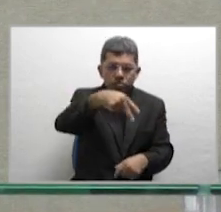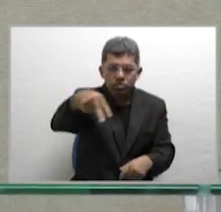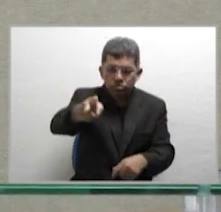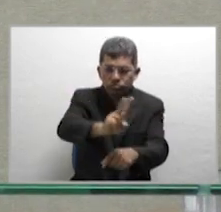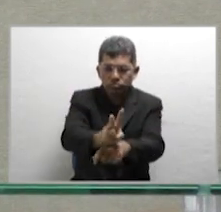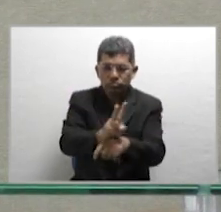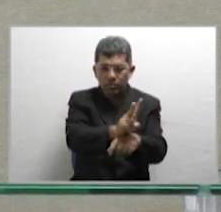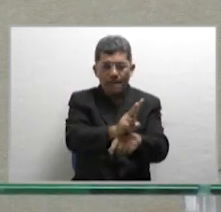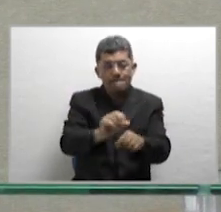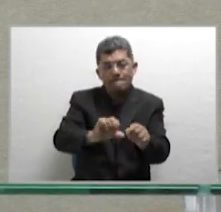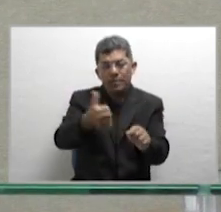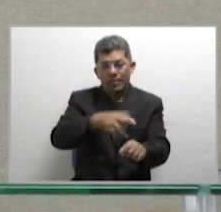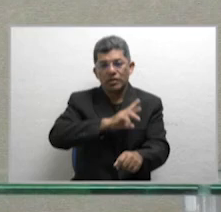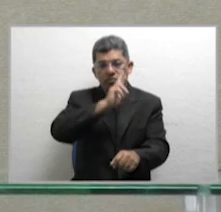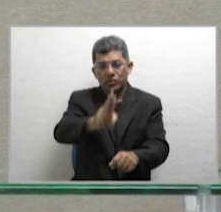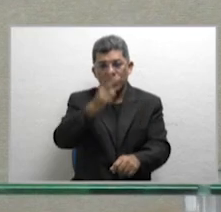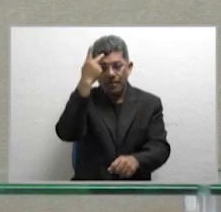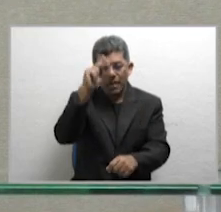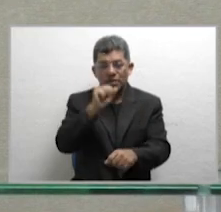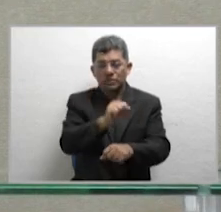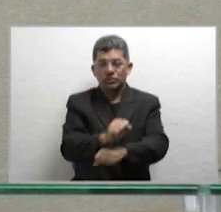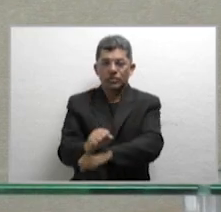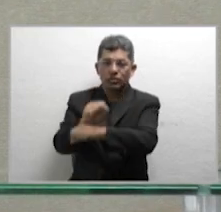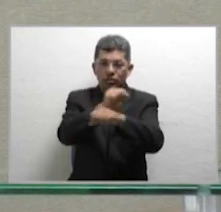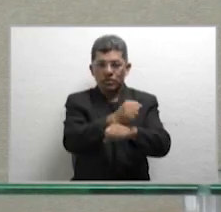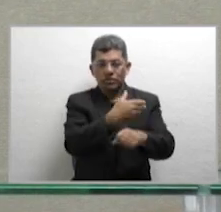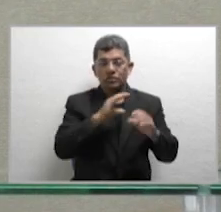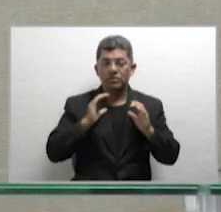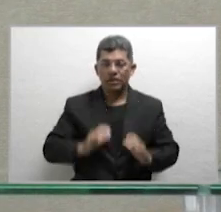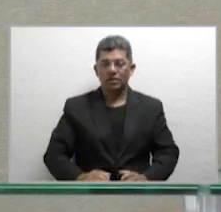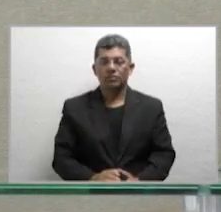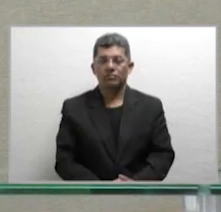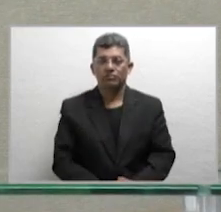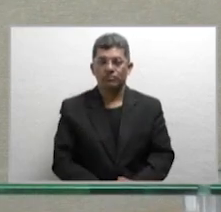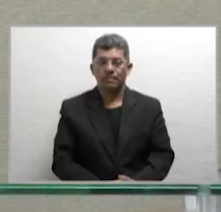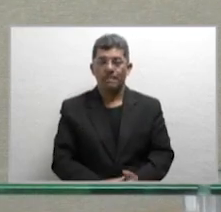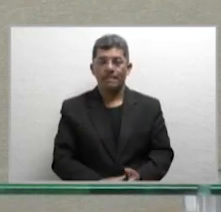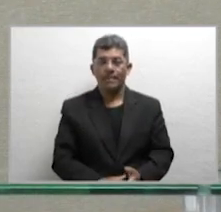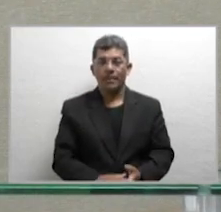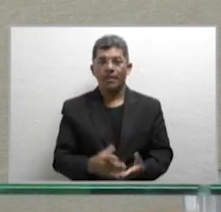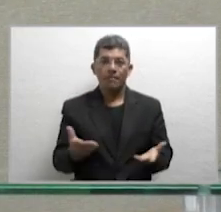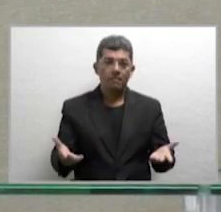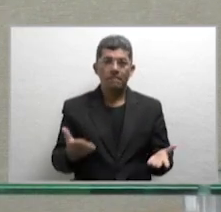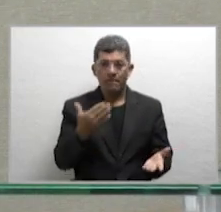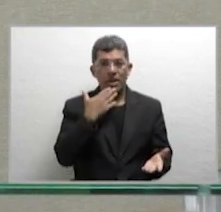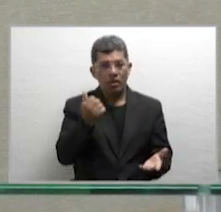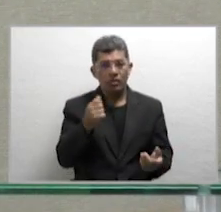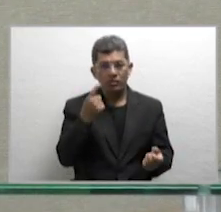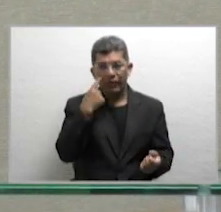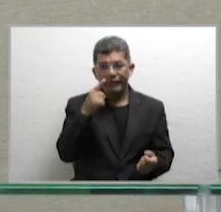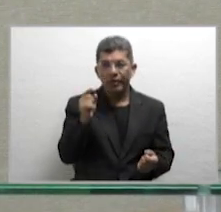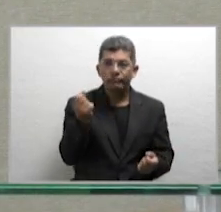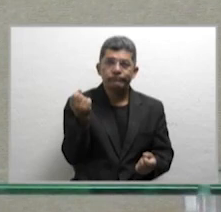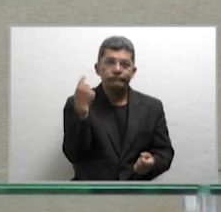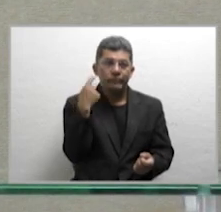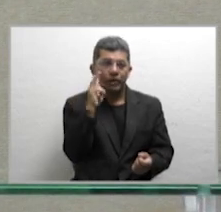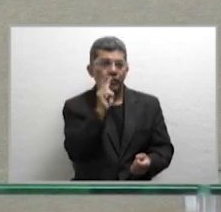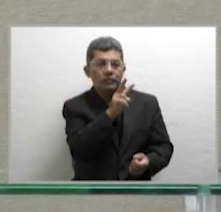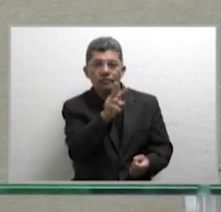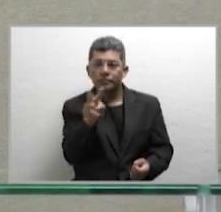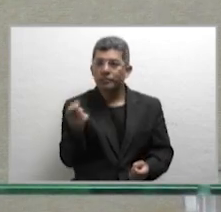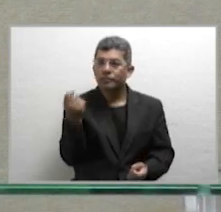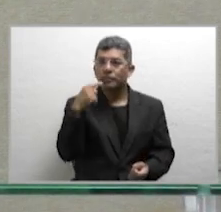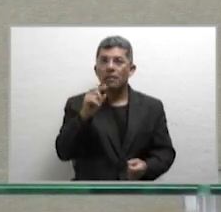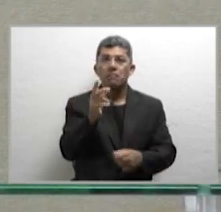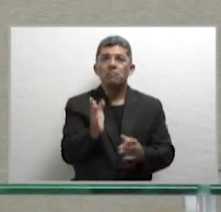primeira resposta à segurança do cidadão. Melhor que estar de costas para a rua, olhando